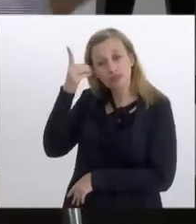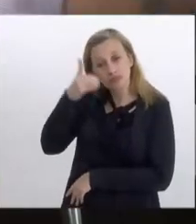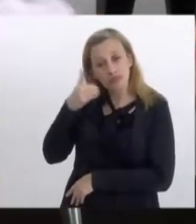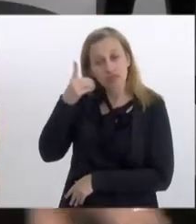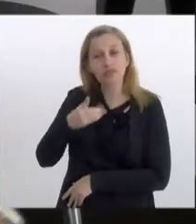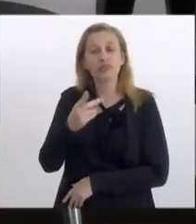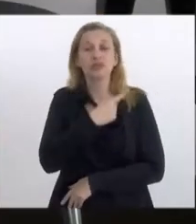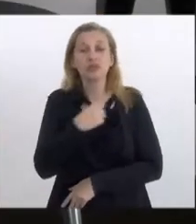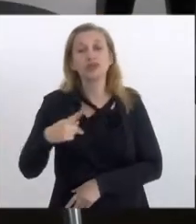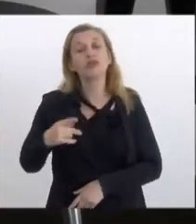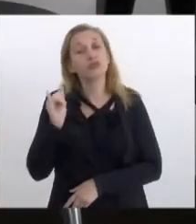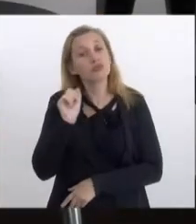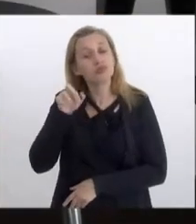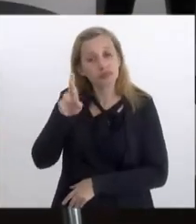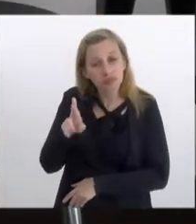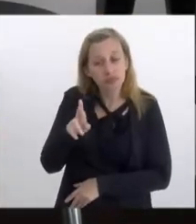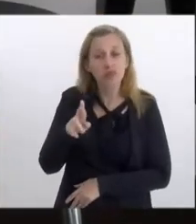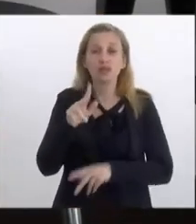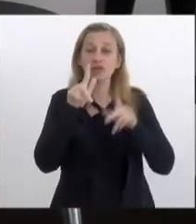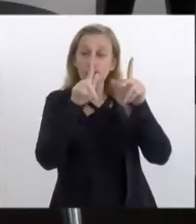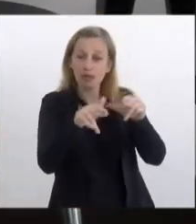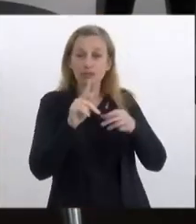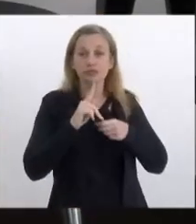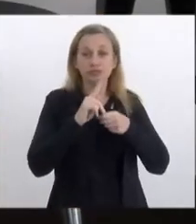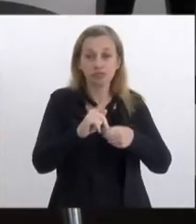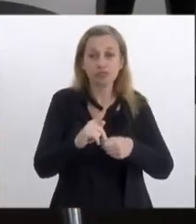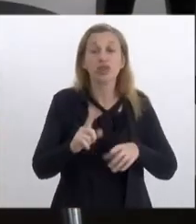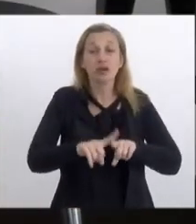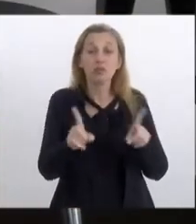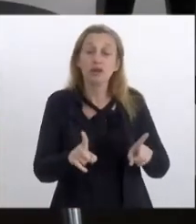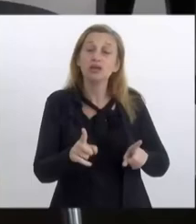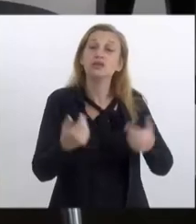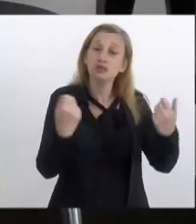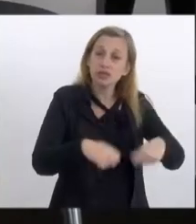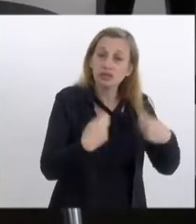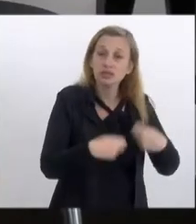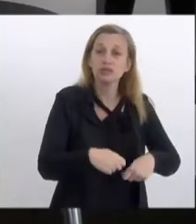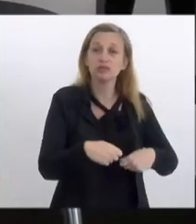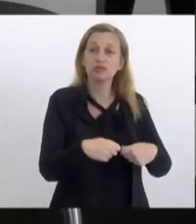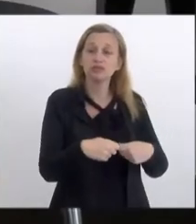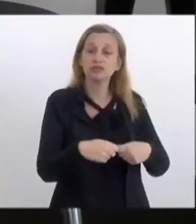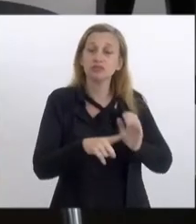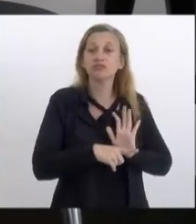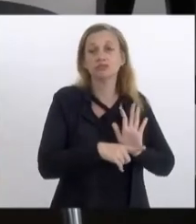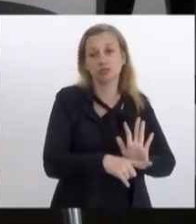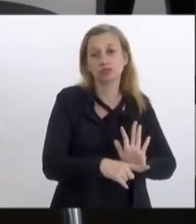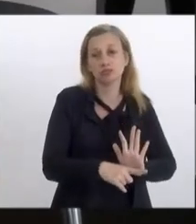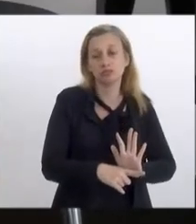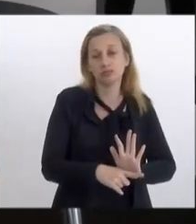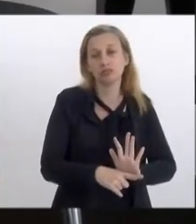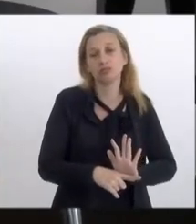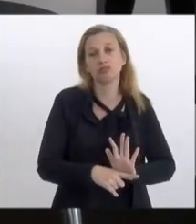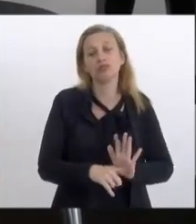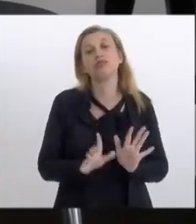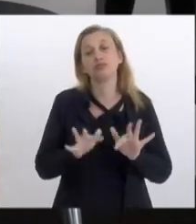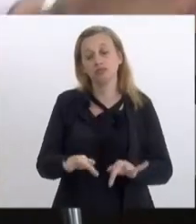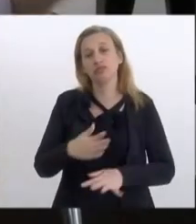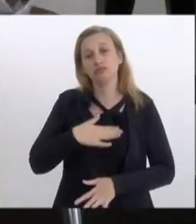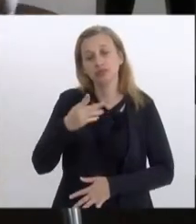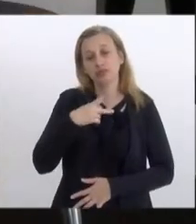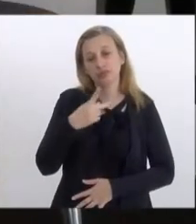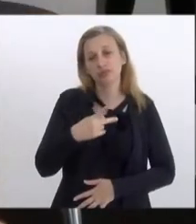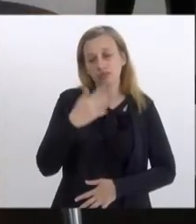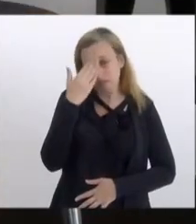igual ao pastor Demi, igual à promotora, mas que estão precisando de ajuda. E assim eu encerro a minha fala e